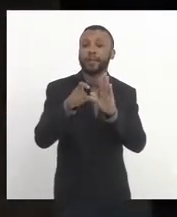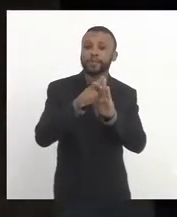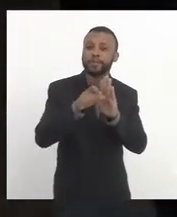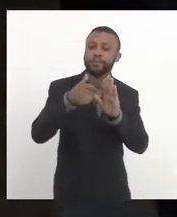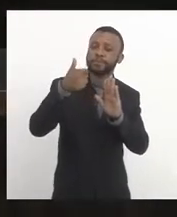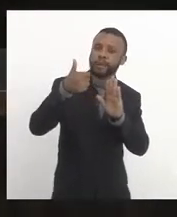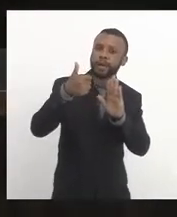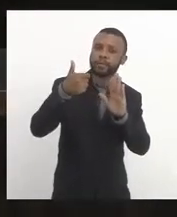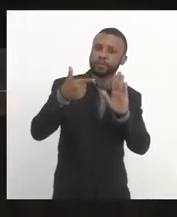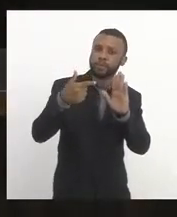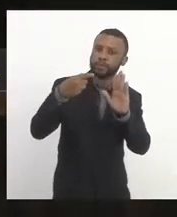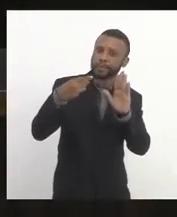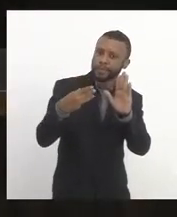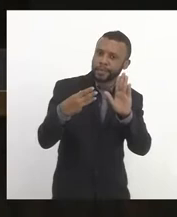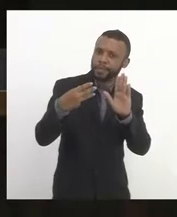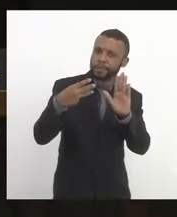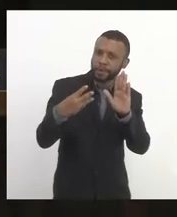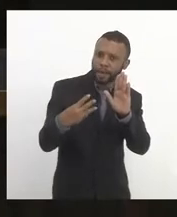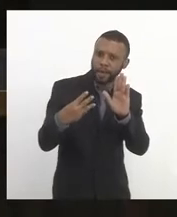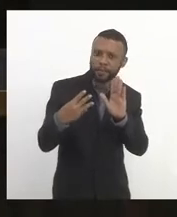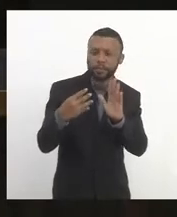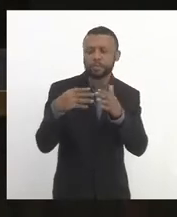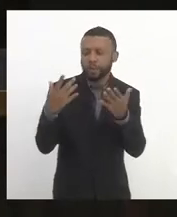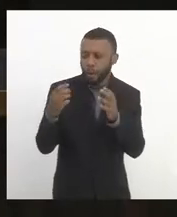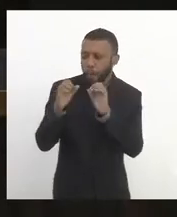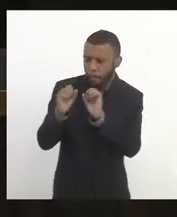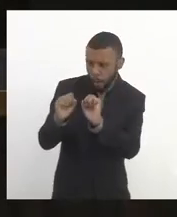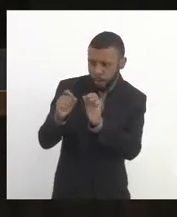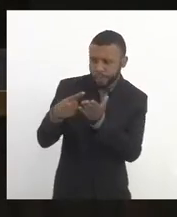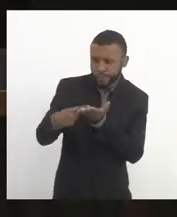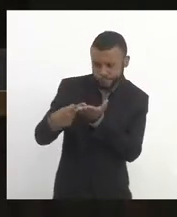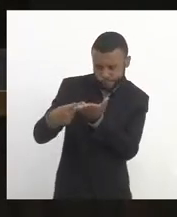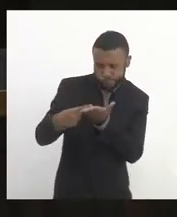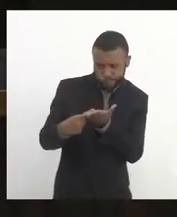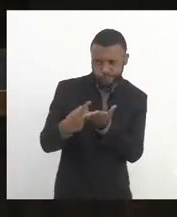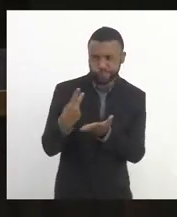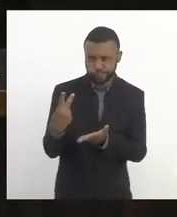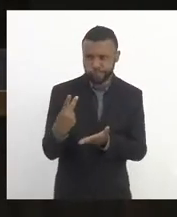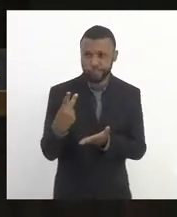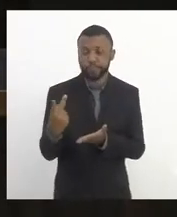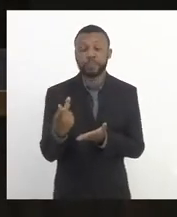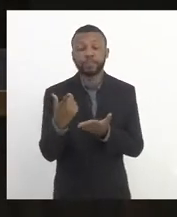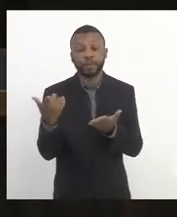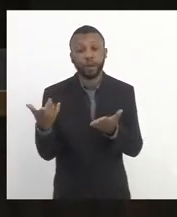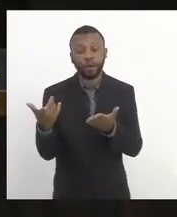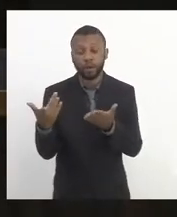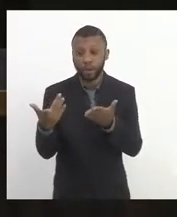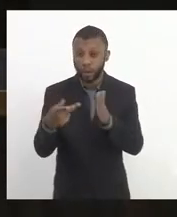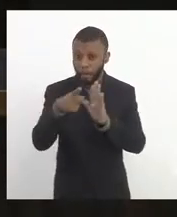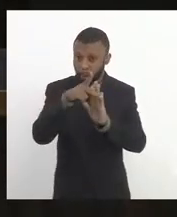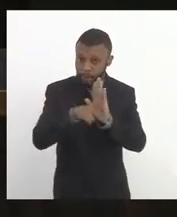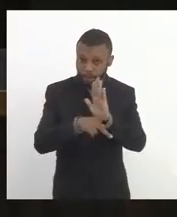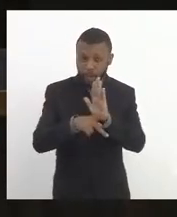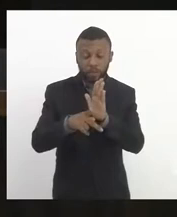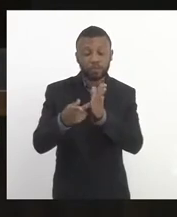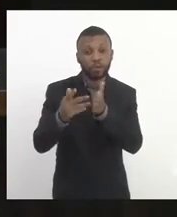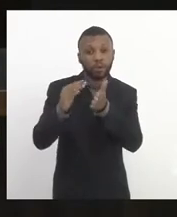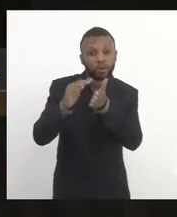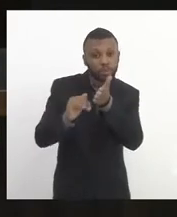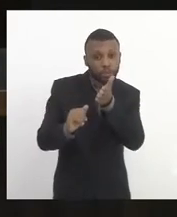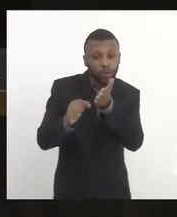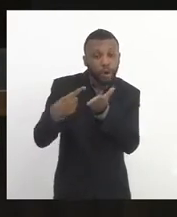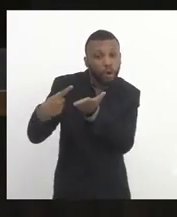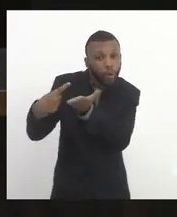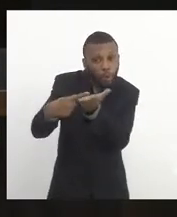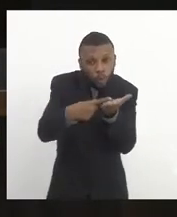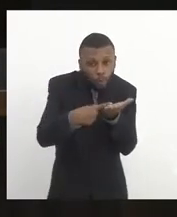2º. Podemos fazer assim, deputado Márcio Pacheco? Eu retiro o projeto, com um acordo do plenário, eu volto com o projeto